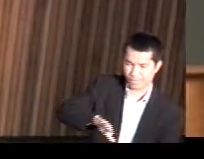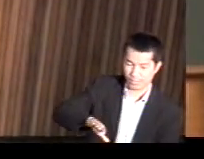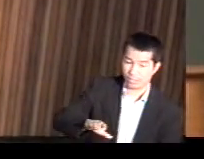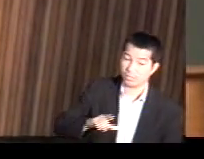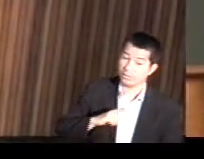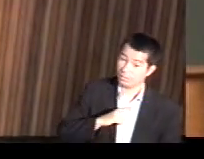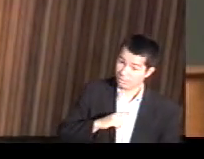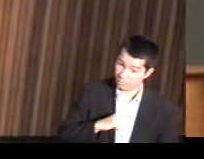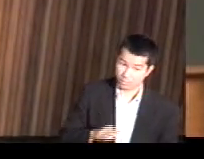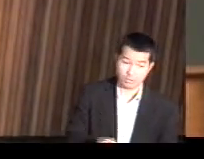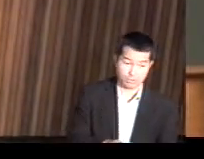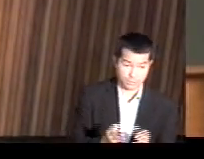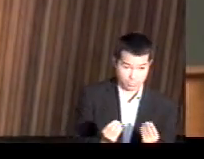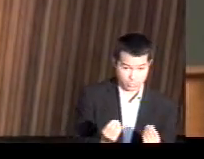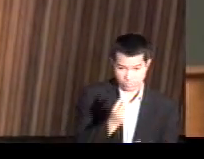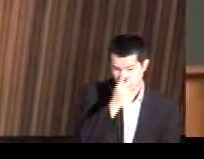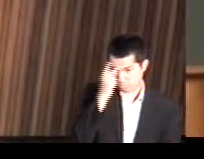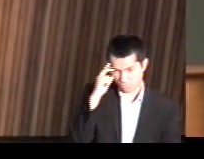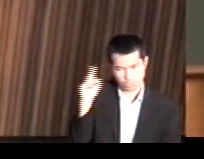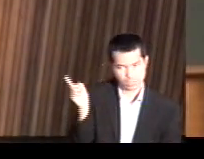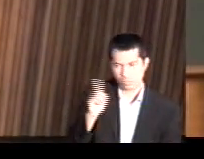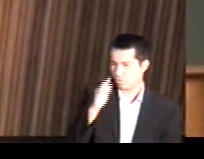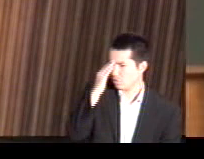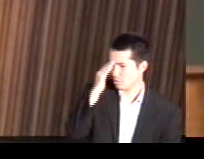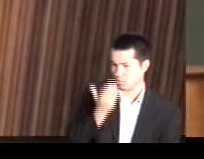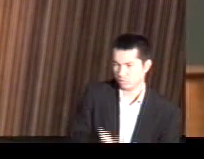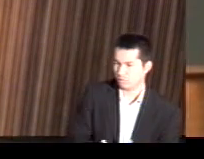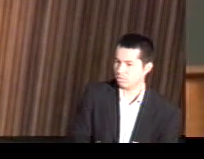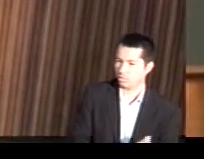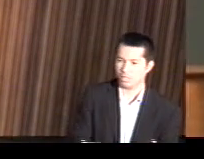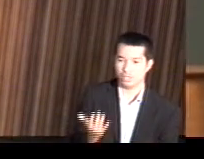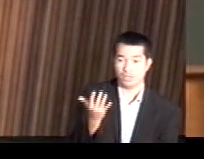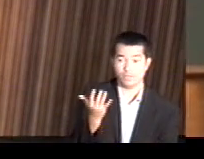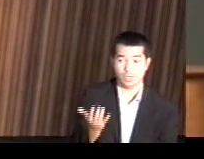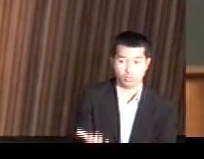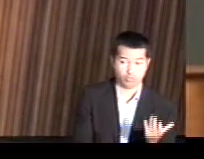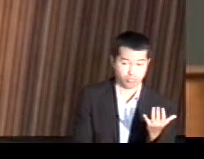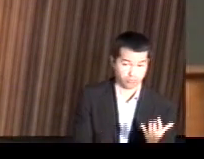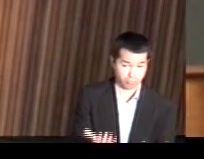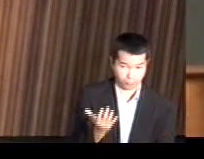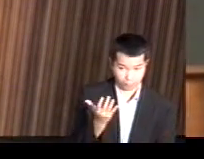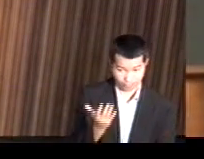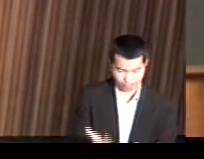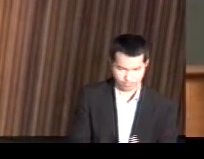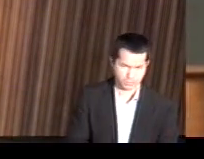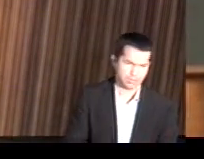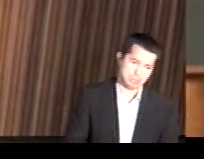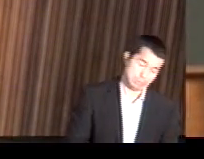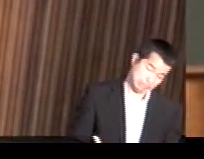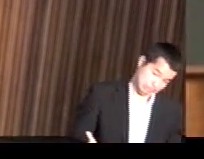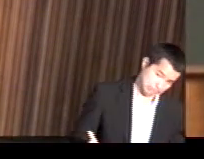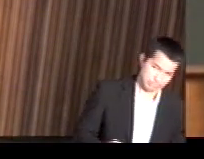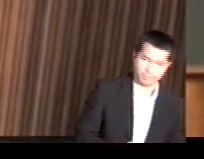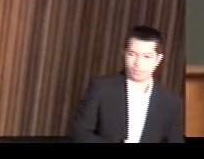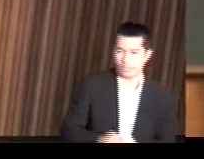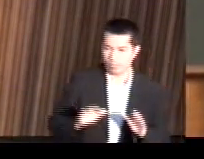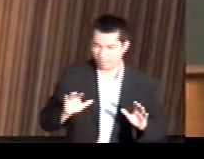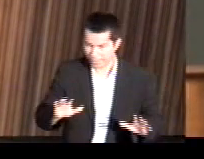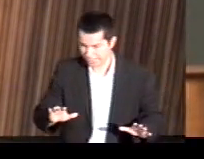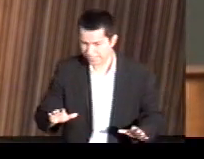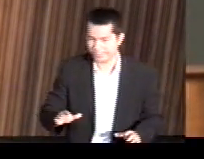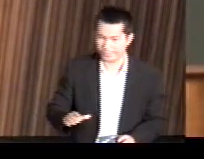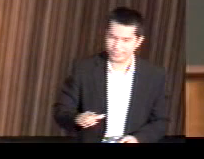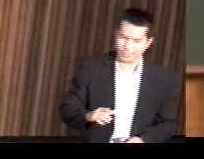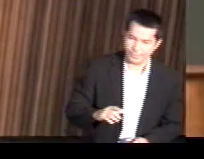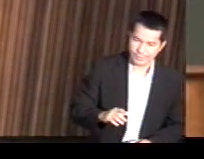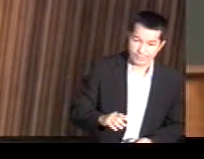sofrendo. Não, queridos. A palavra de Deus nos ensina que vai haver um dia de juízo. E nesse